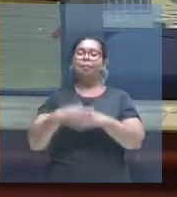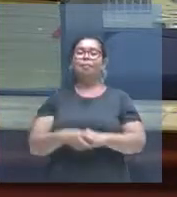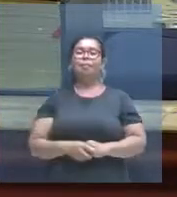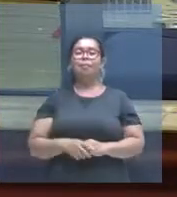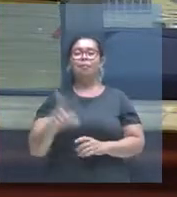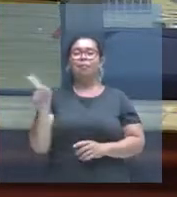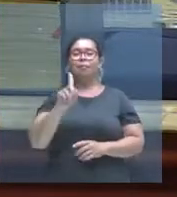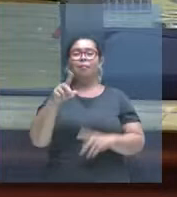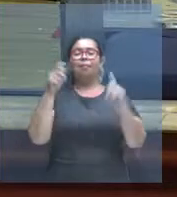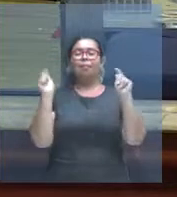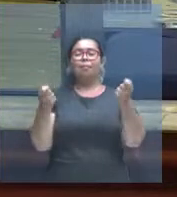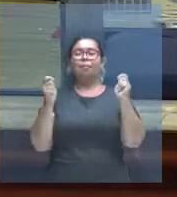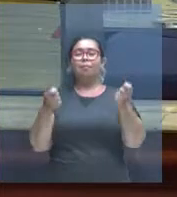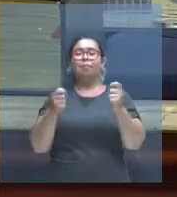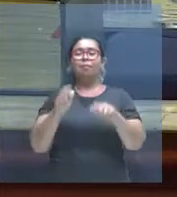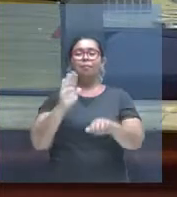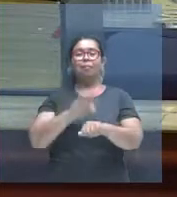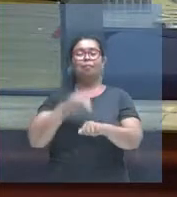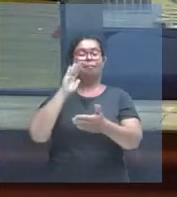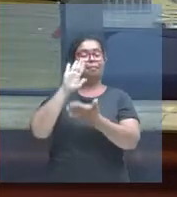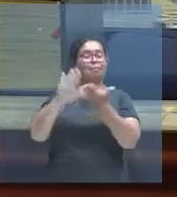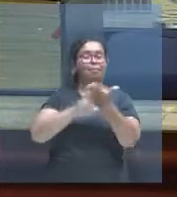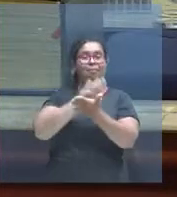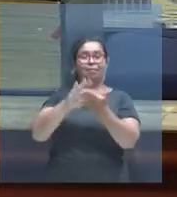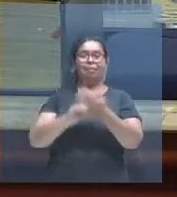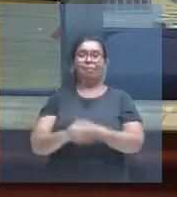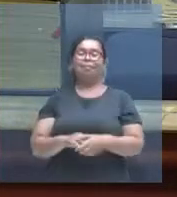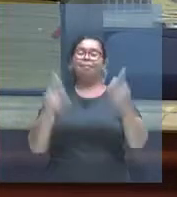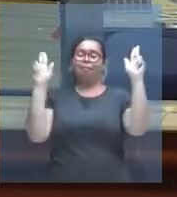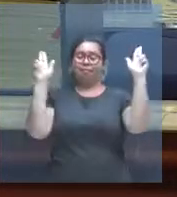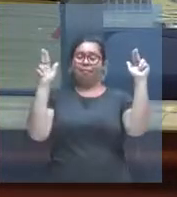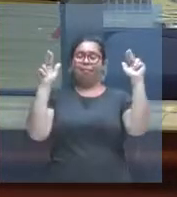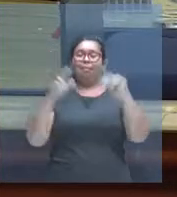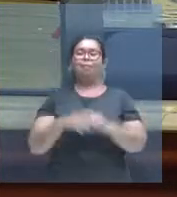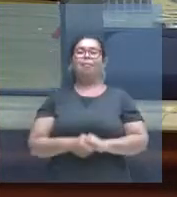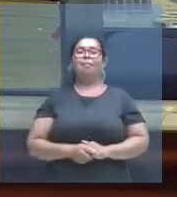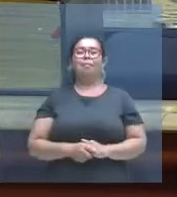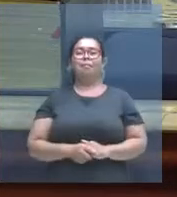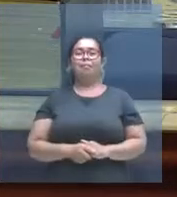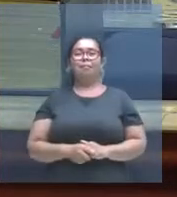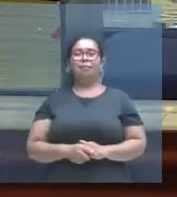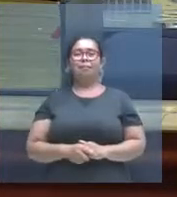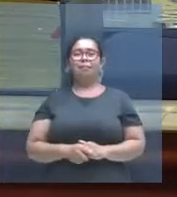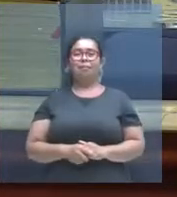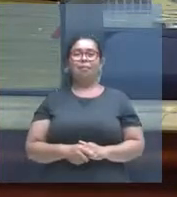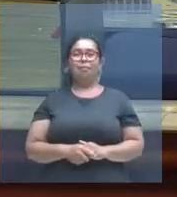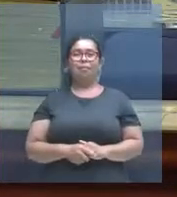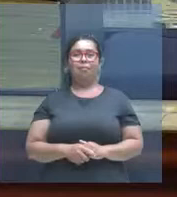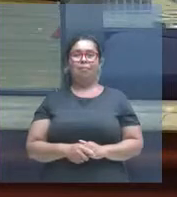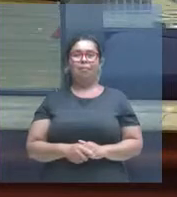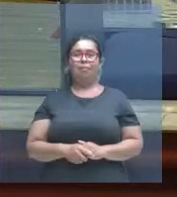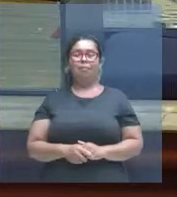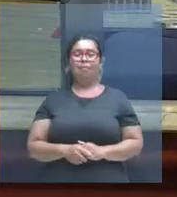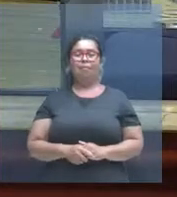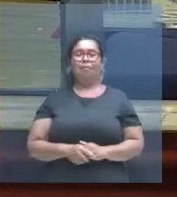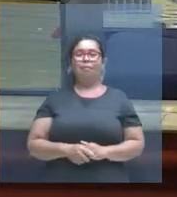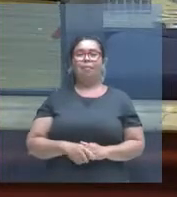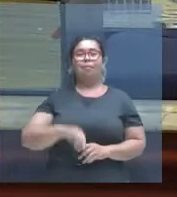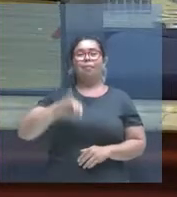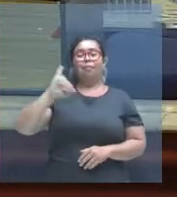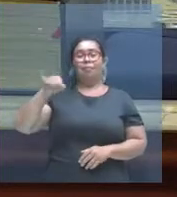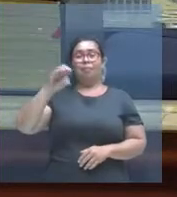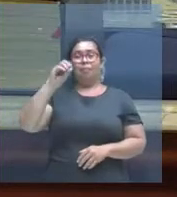é necessário mais nada. Fecha aspas. João, seu violão de